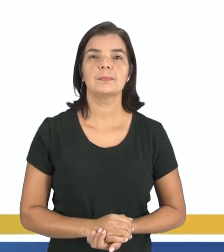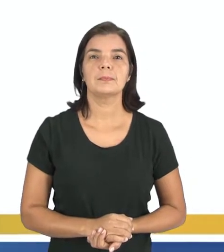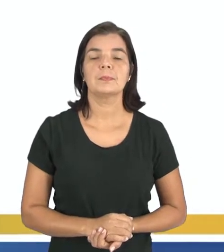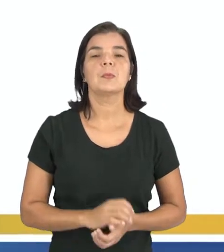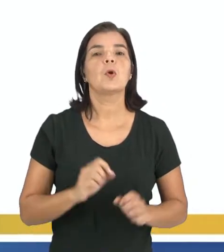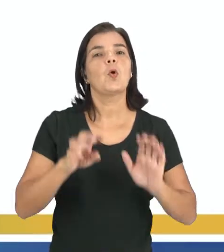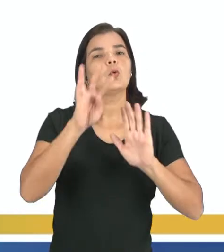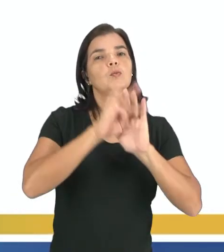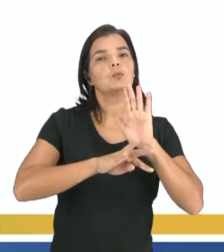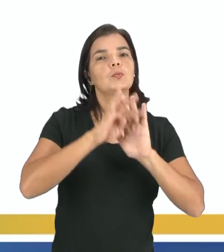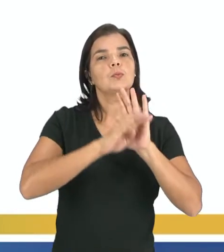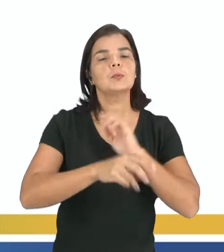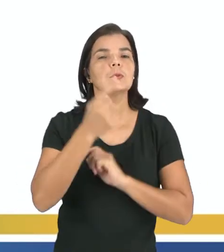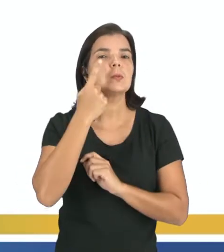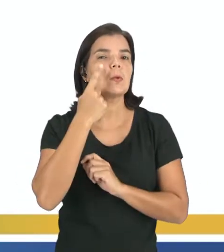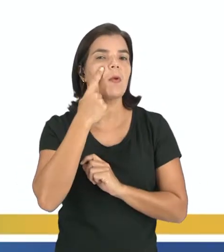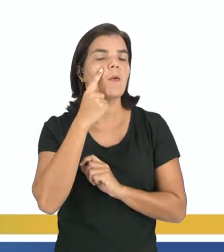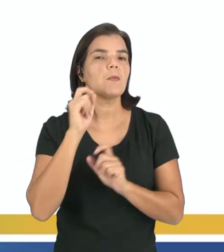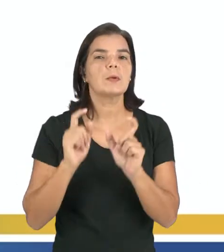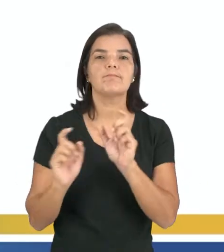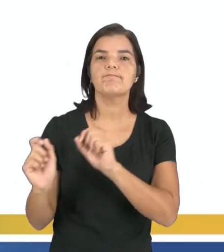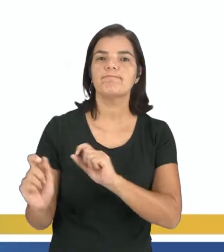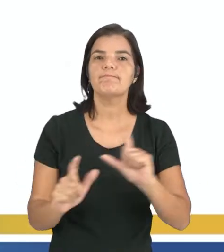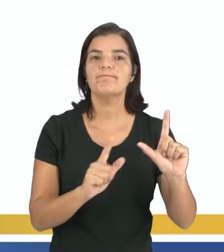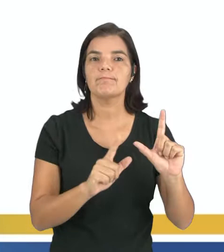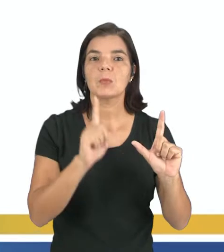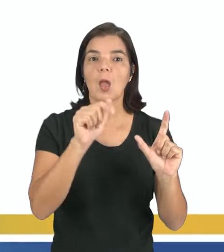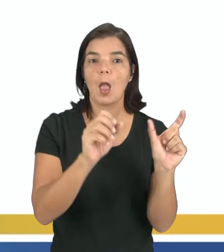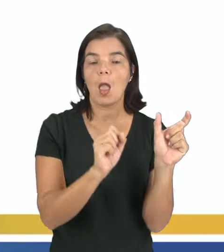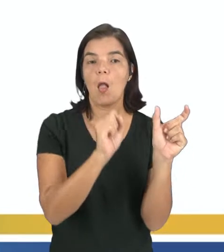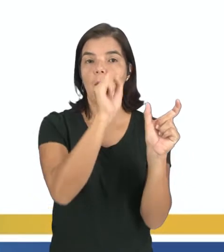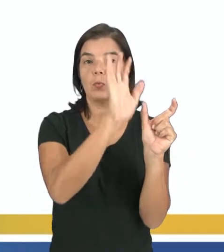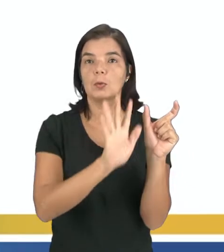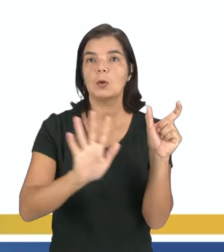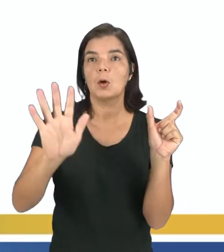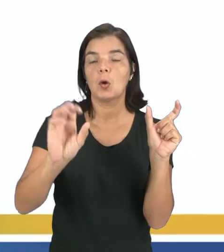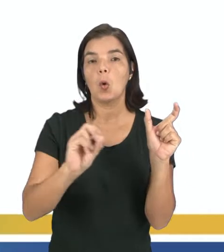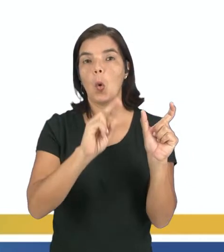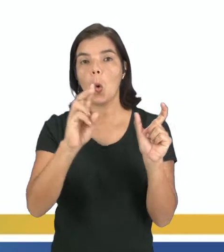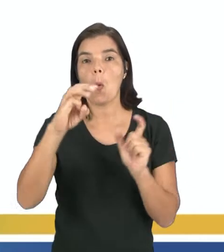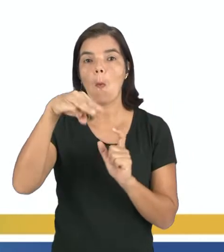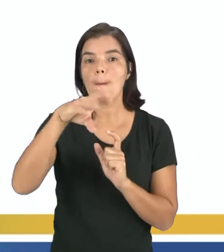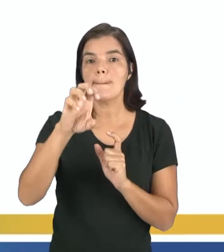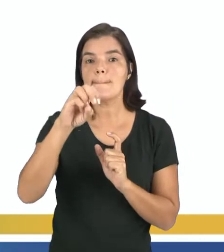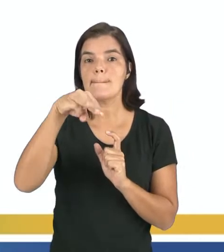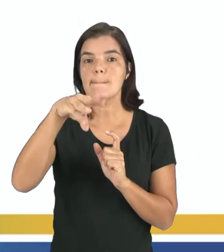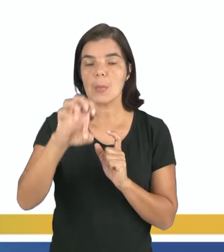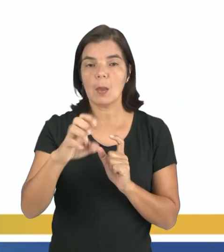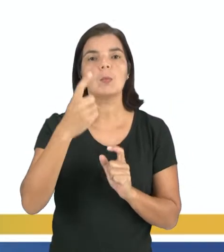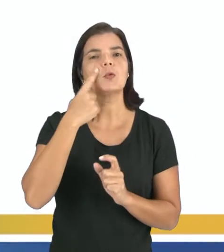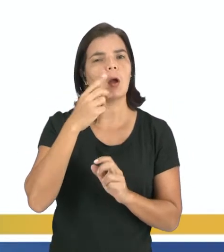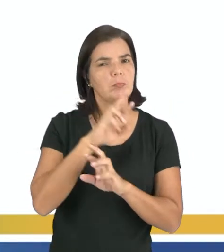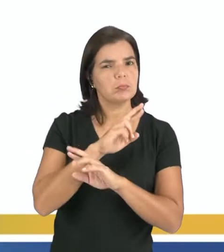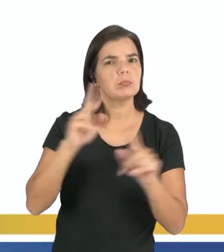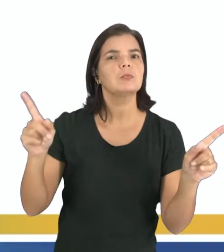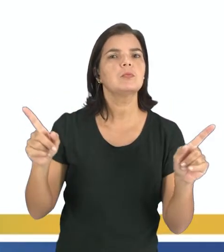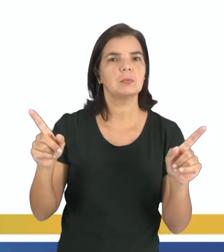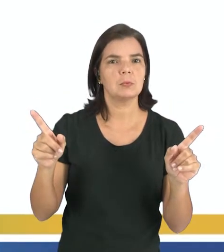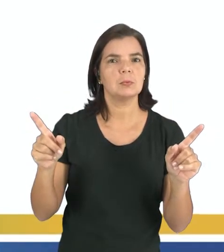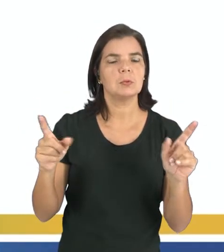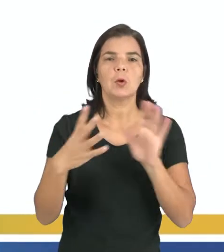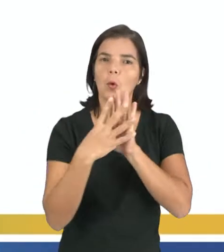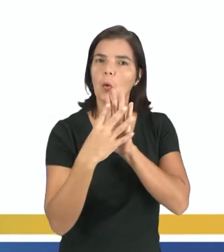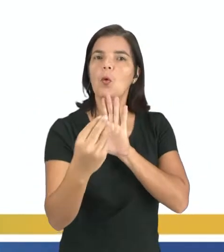O texto que vocês estão vendo na tela de vocês é uma charge ou um meme? Já conseguimos diferenciar?